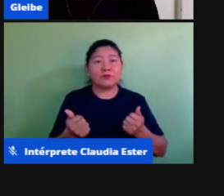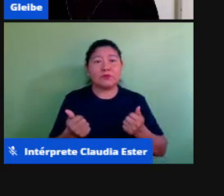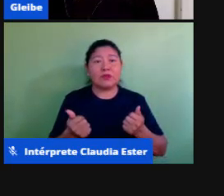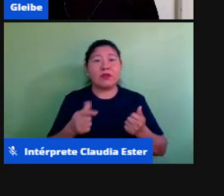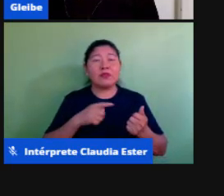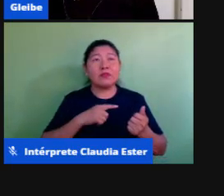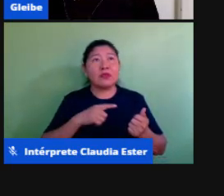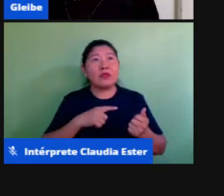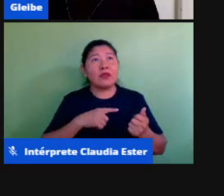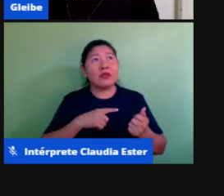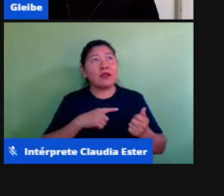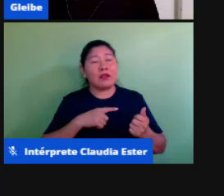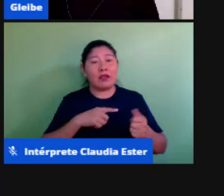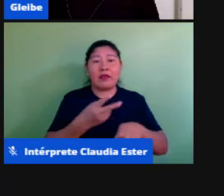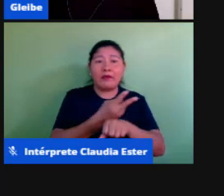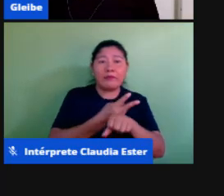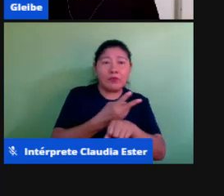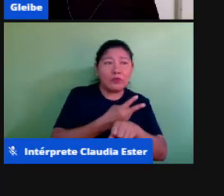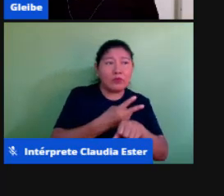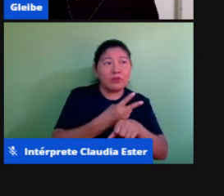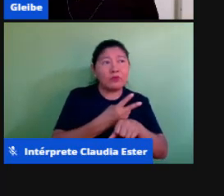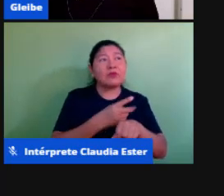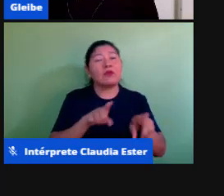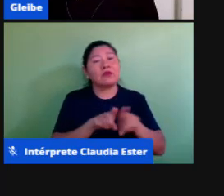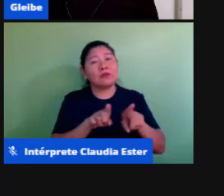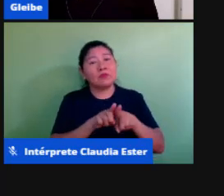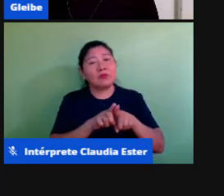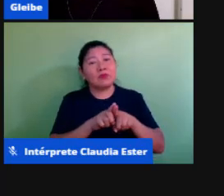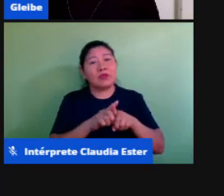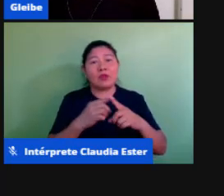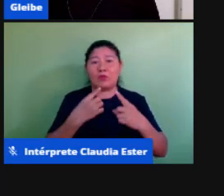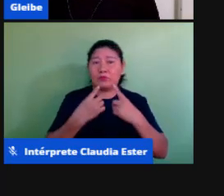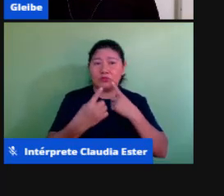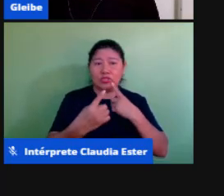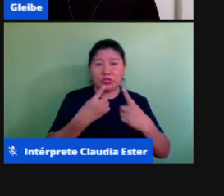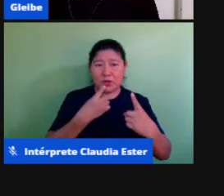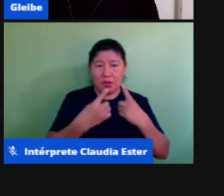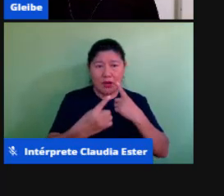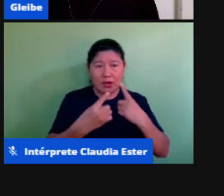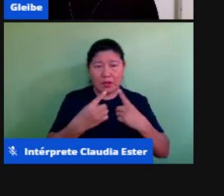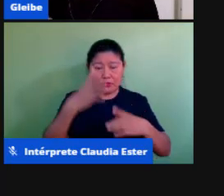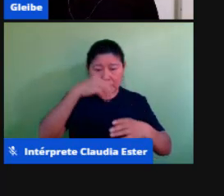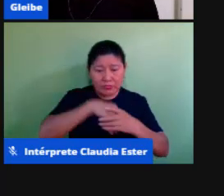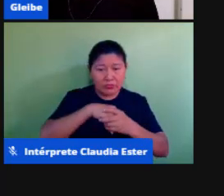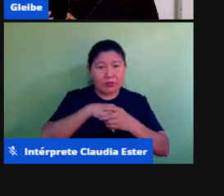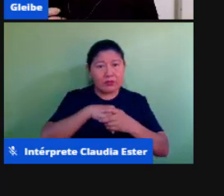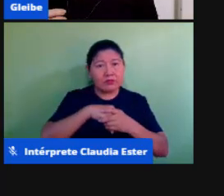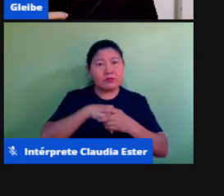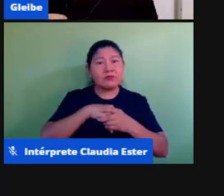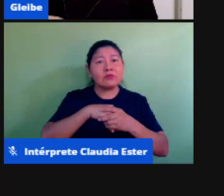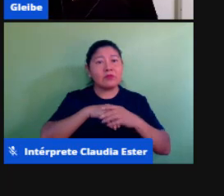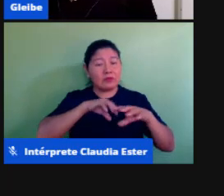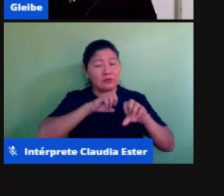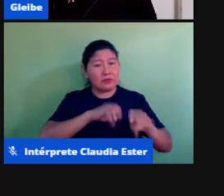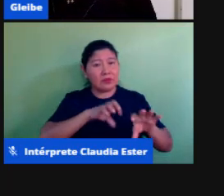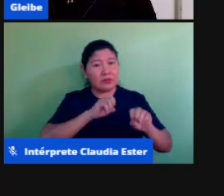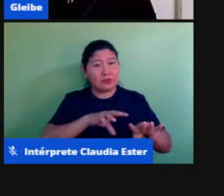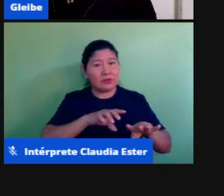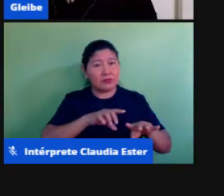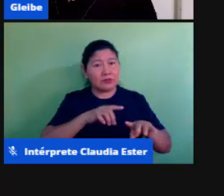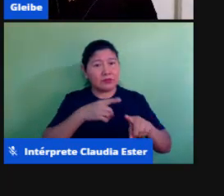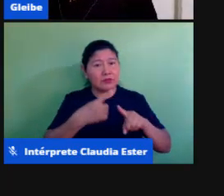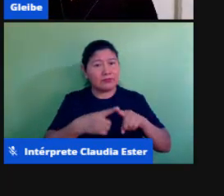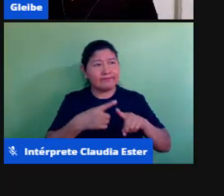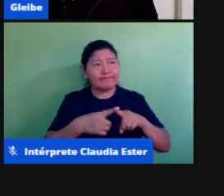existe uma discussão muito grande na educação por estarmos trabalhando dessa forma tão